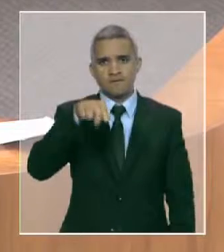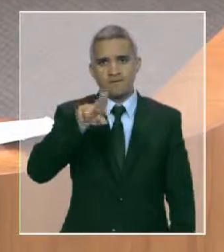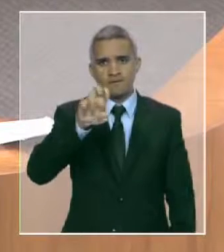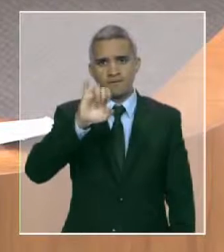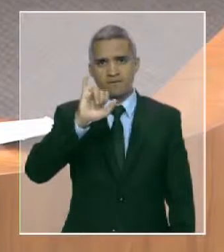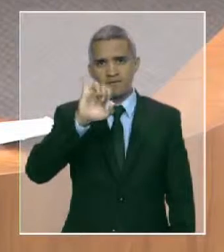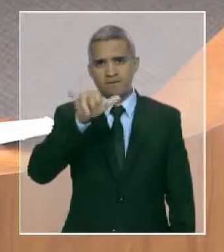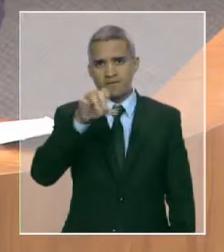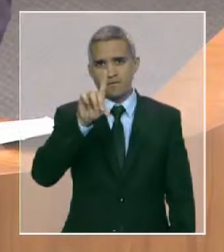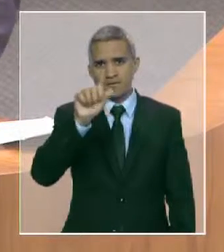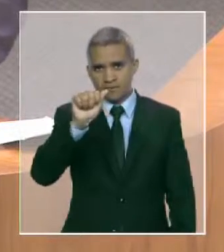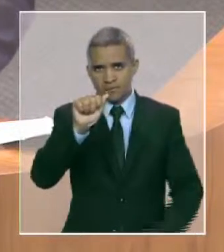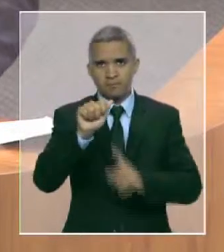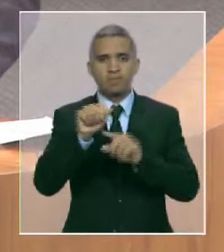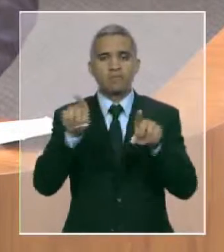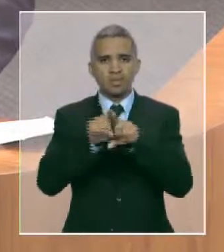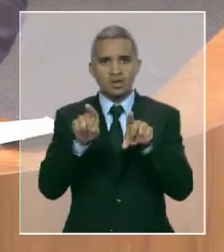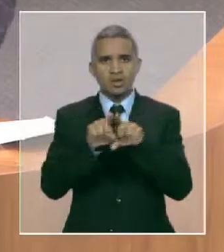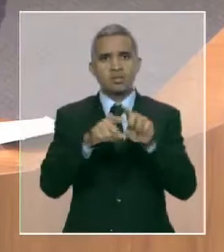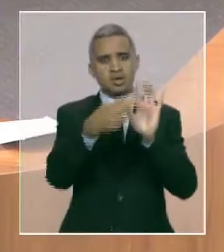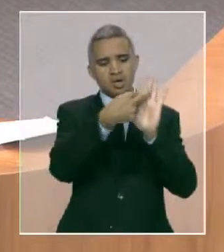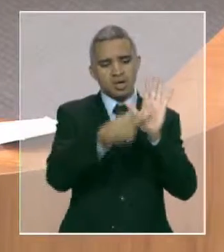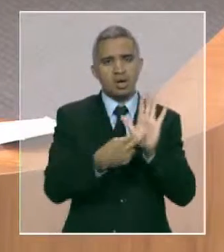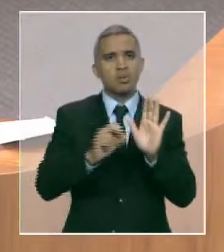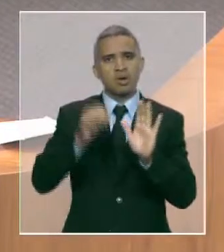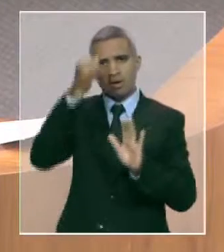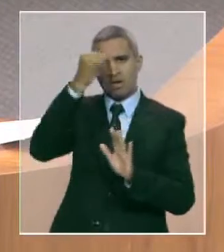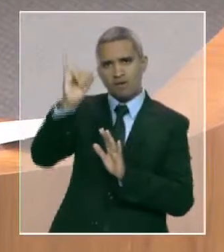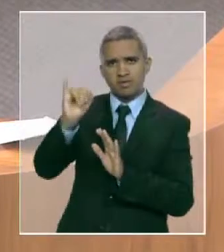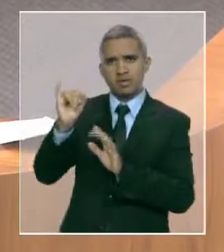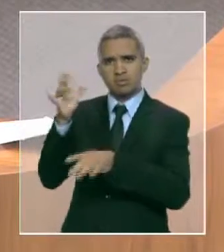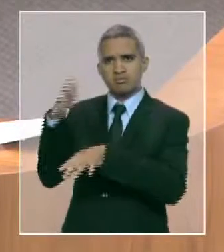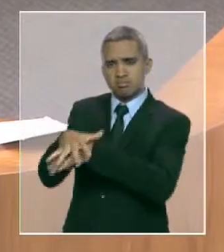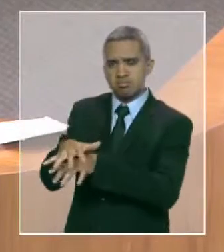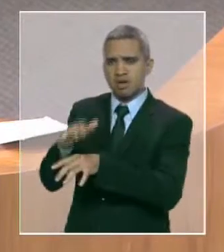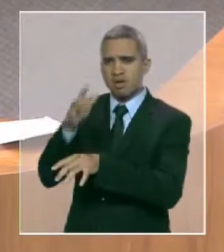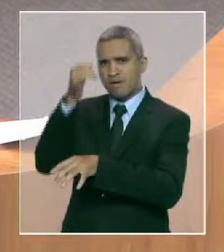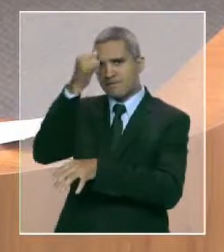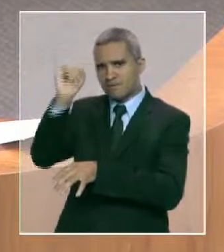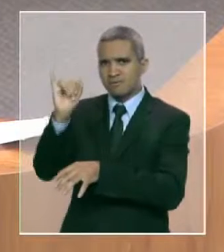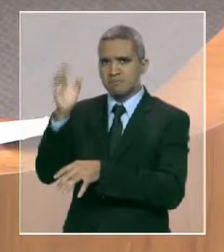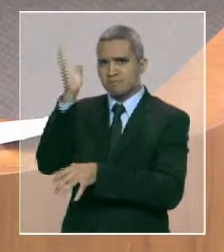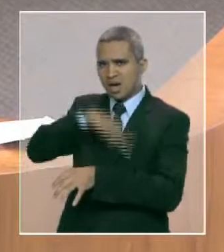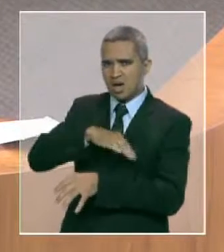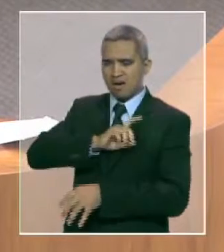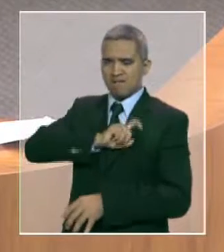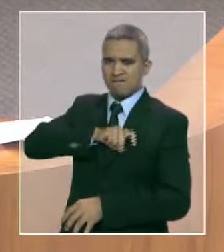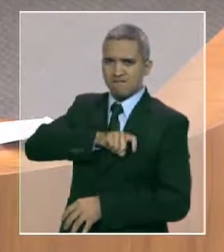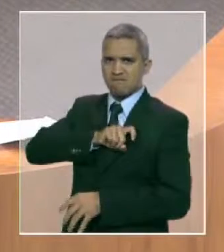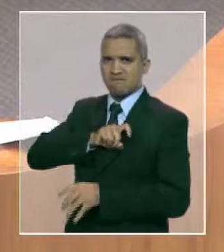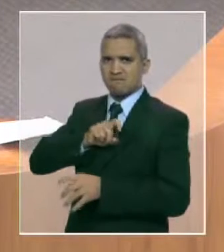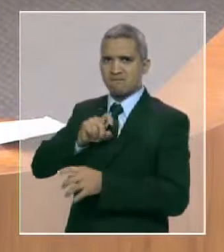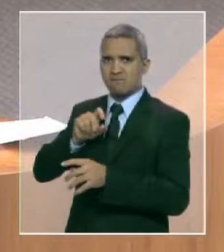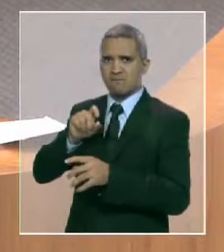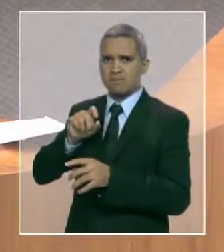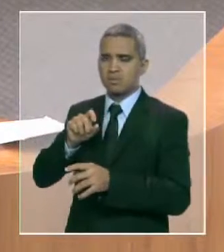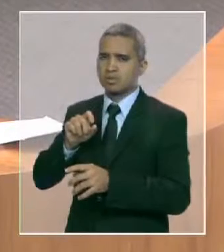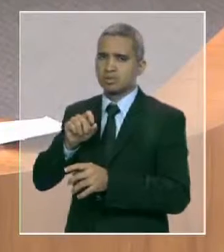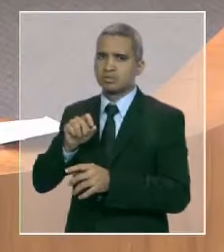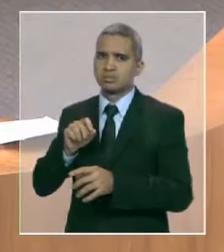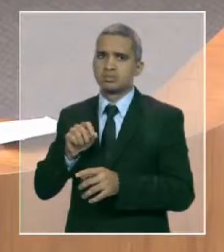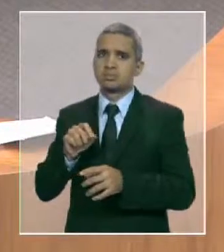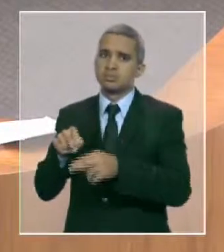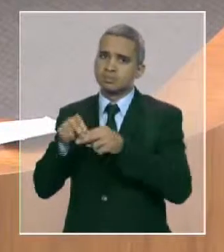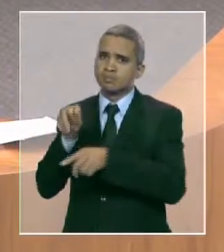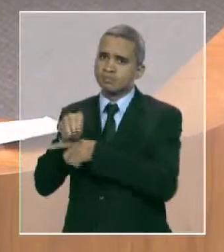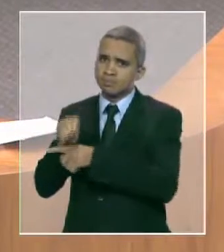proteção e combate aos maus tratos aos animais durante o evento e outras providências. Como manifestação cultural e desportiva, merece e